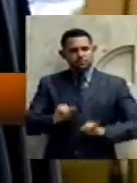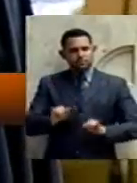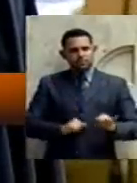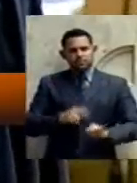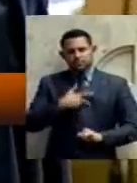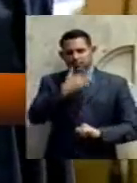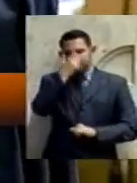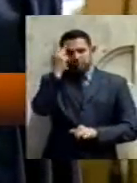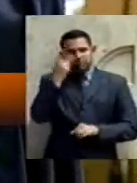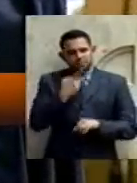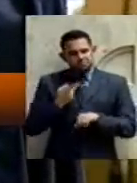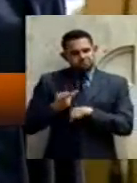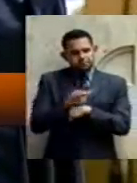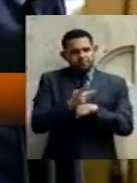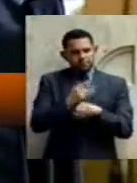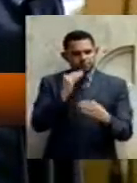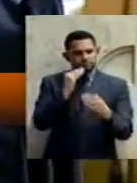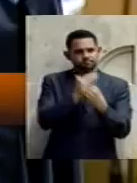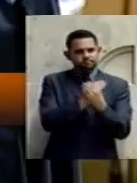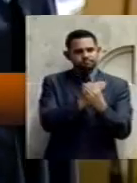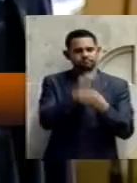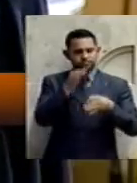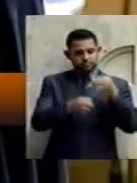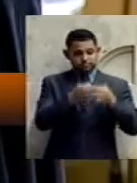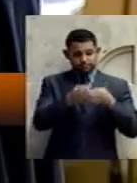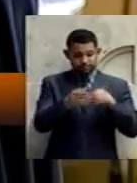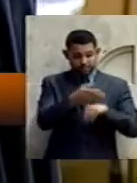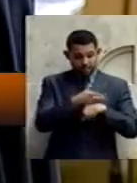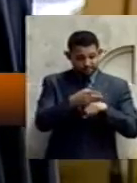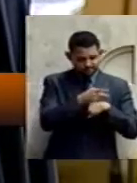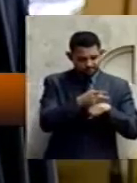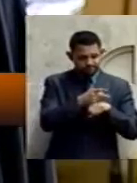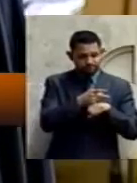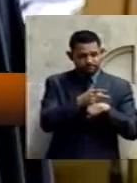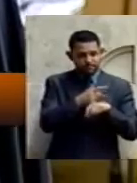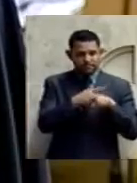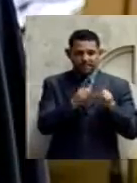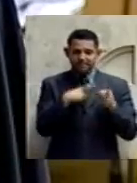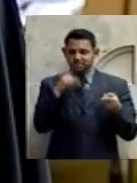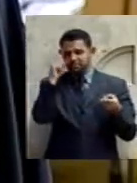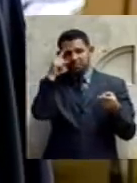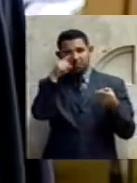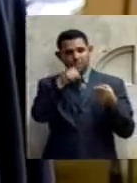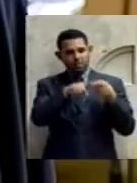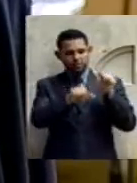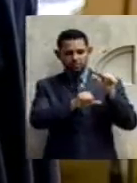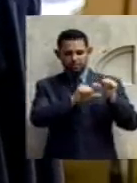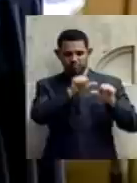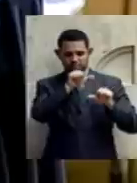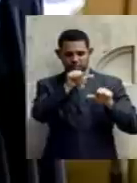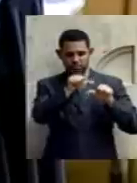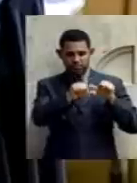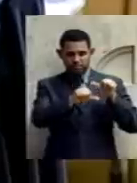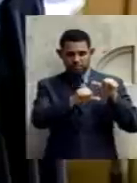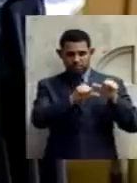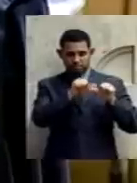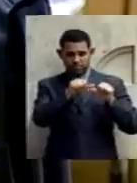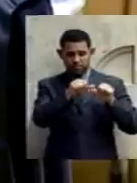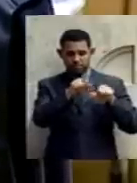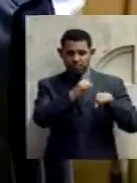quem busca a justiça. Da mesma forma, não concordamos com propostas de mudanças no sistema